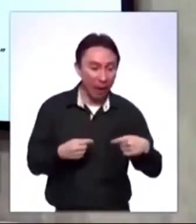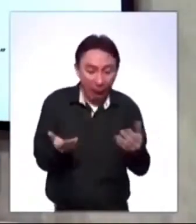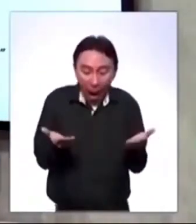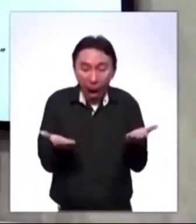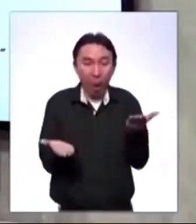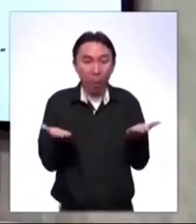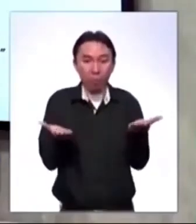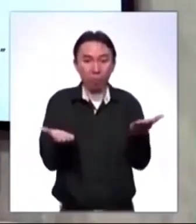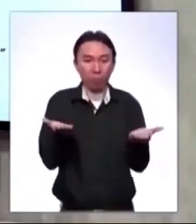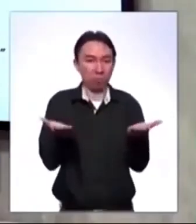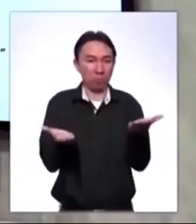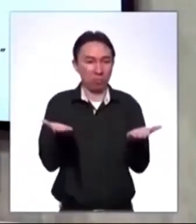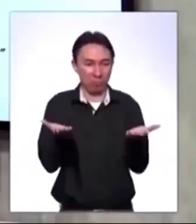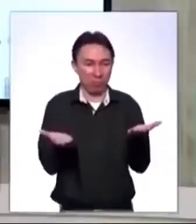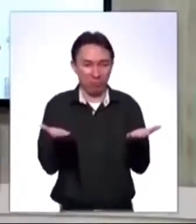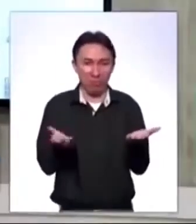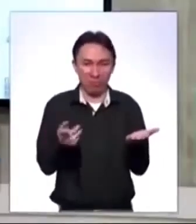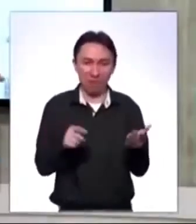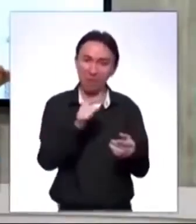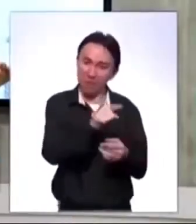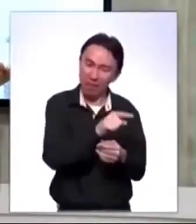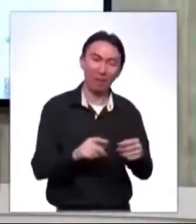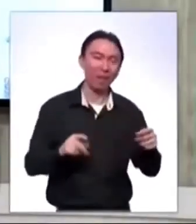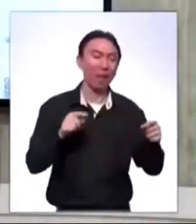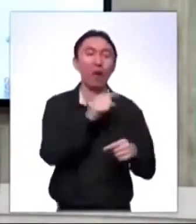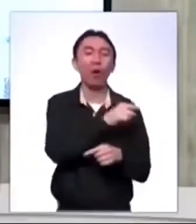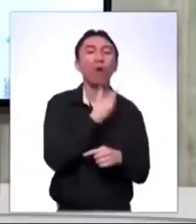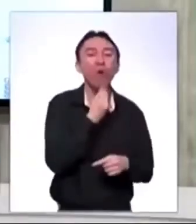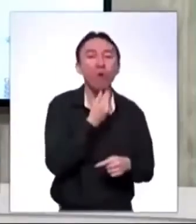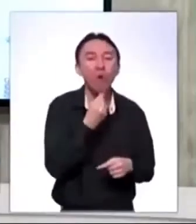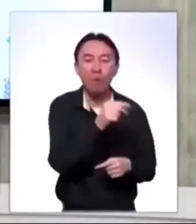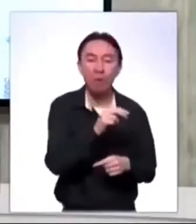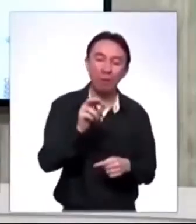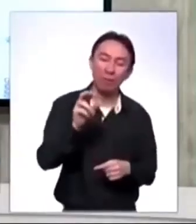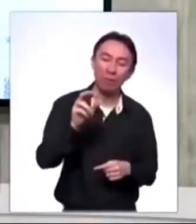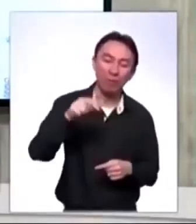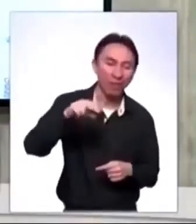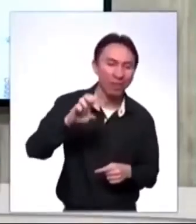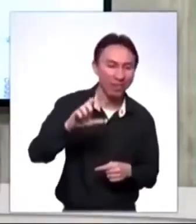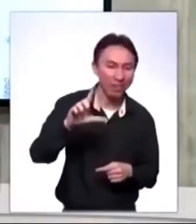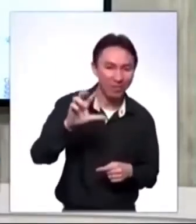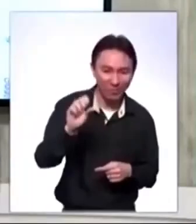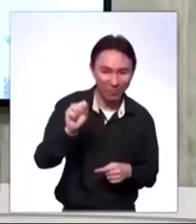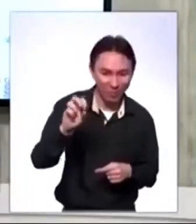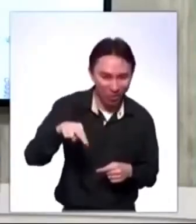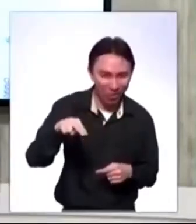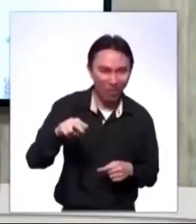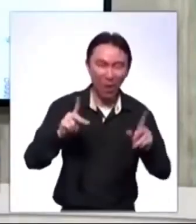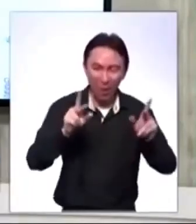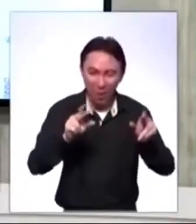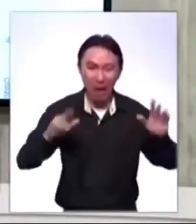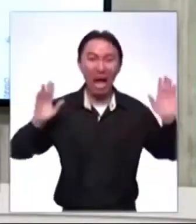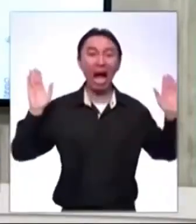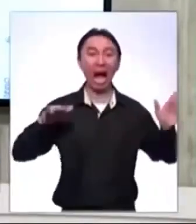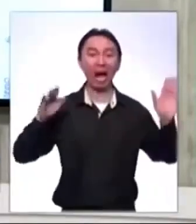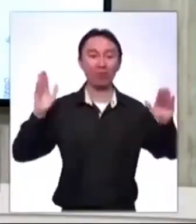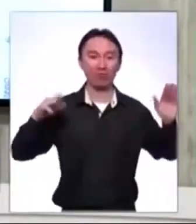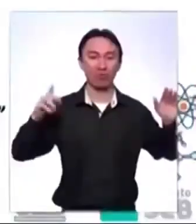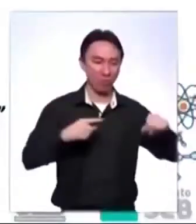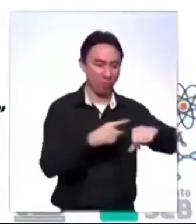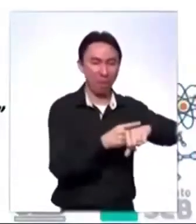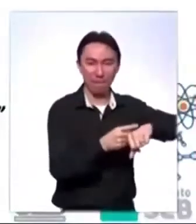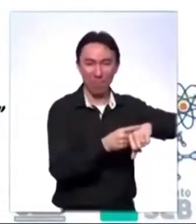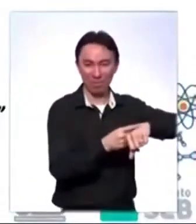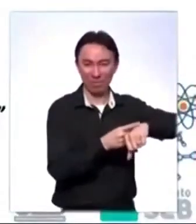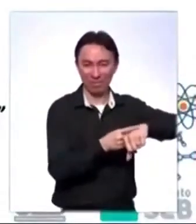Nelson Rodrigues. Por isso que ele é o anjo pornográfico. Isso é um paradoxo. Lembra quando forma uma contradição, tá certo? Olha lá.